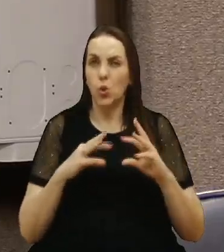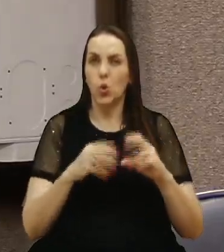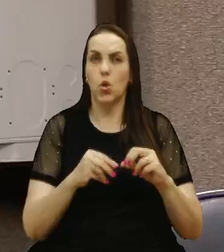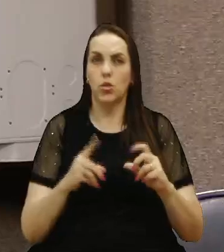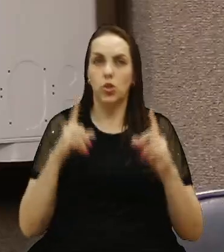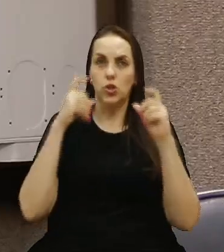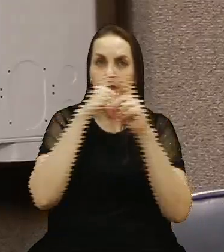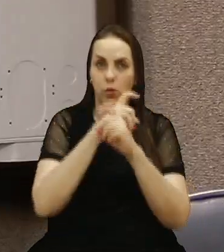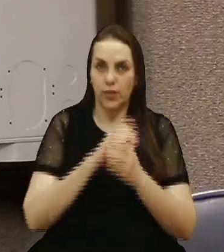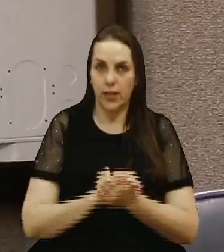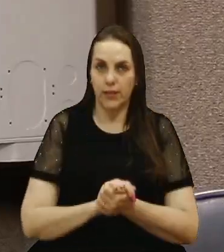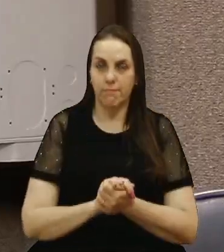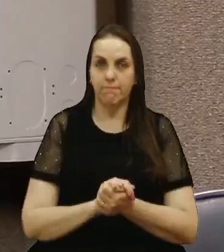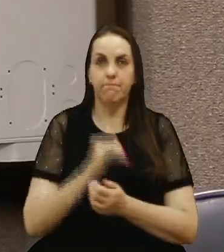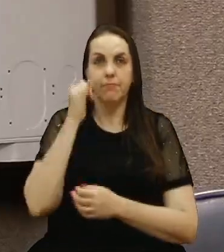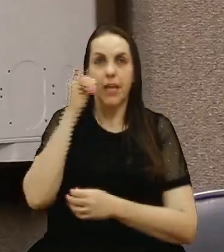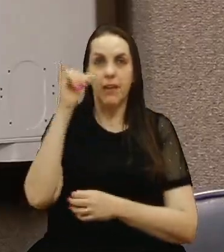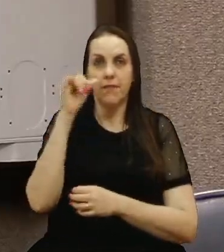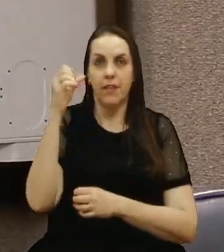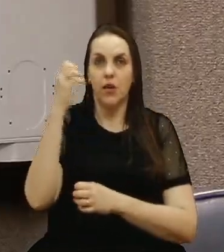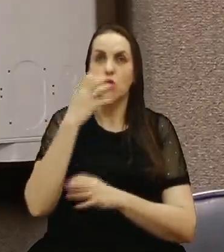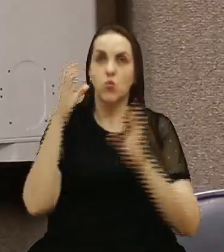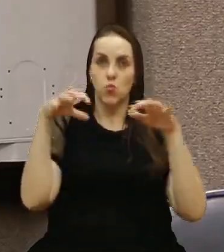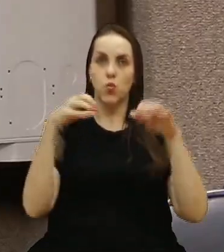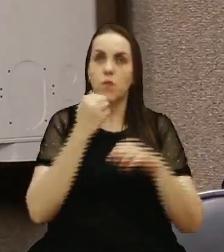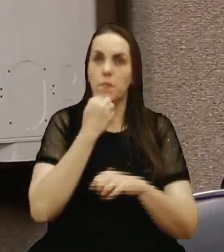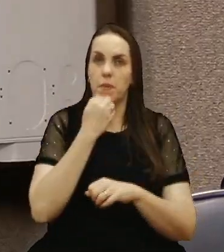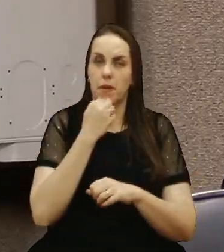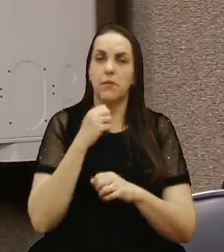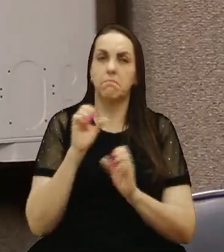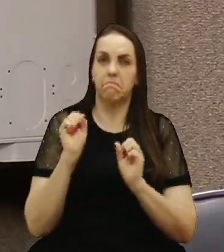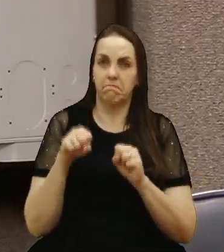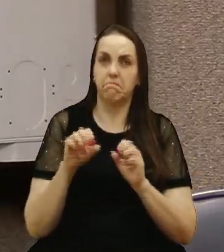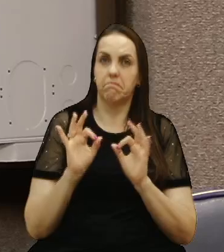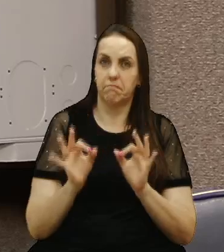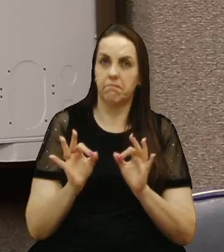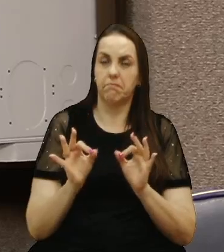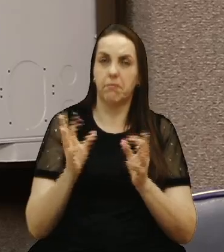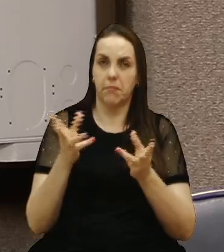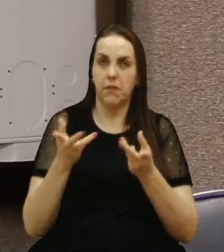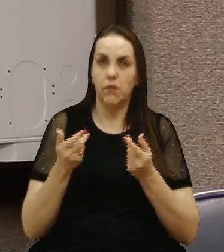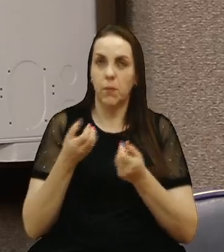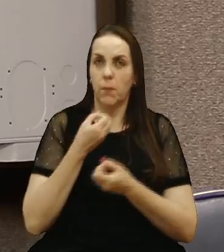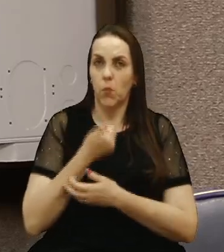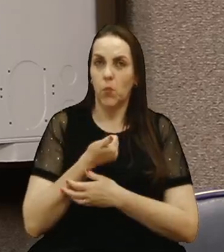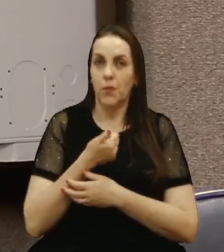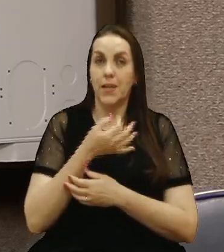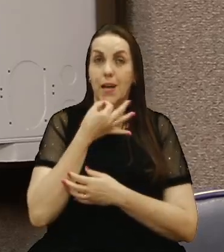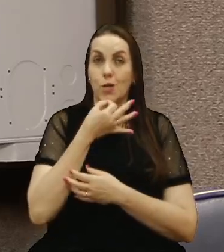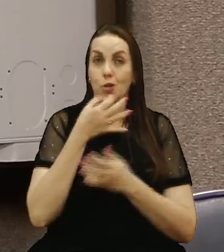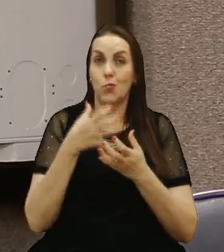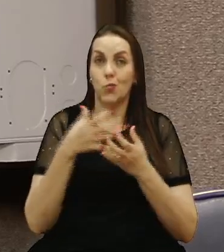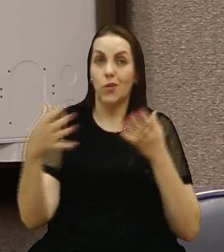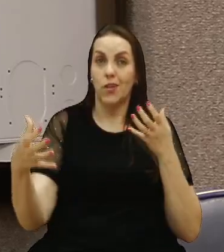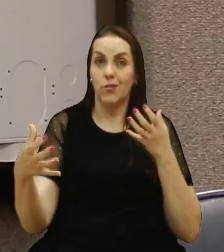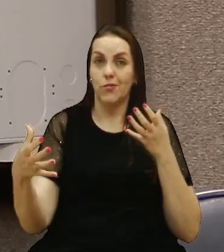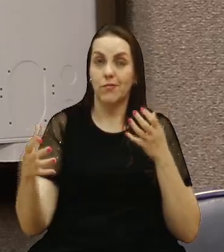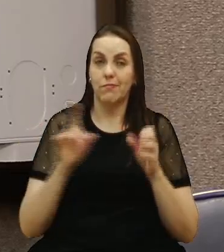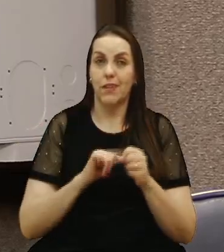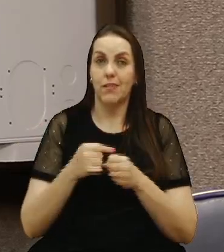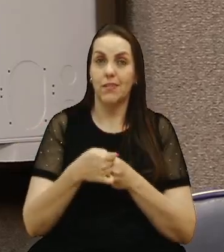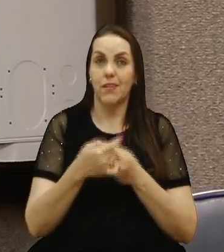O sistema anti-granizo, sim, fantástico, é muito bom, mas Caxias é muito grande, a nossa cidade é muito